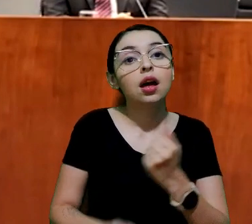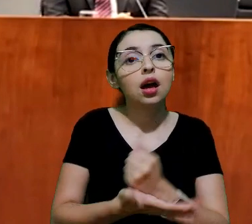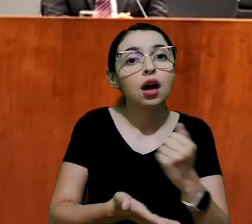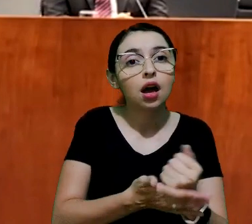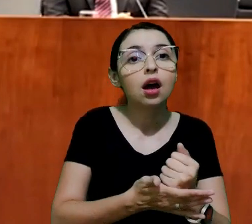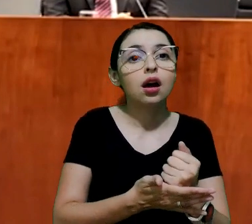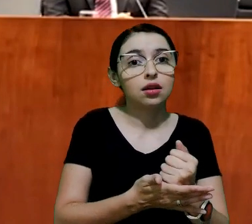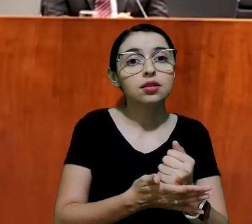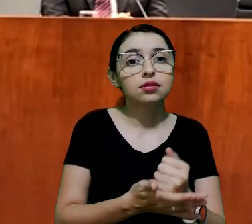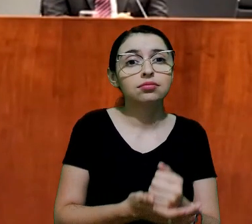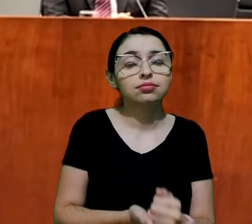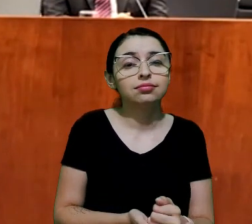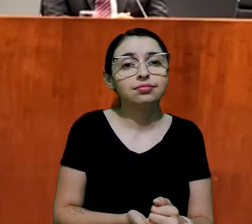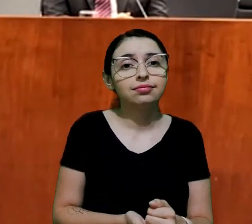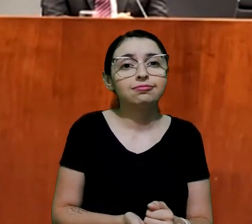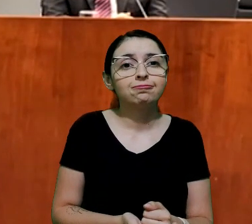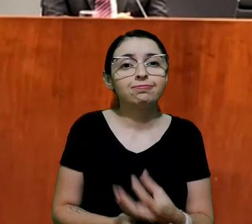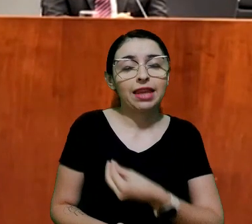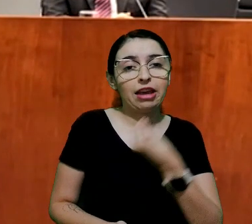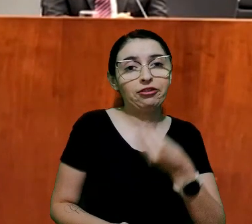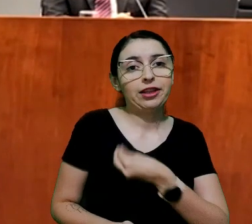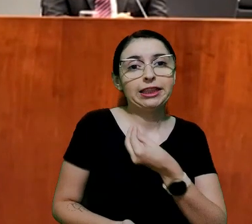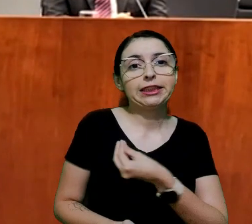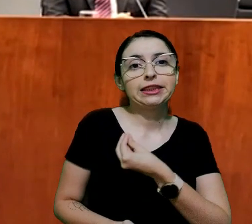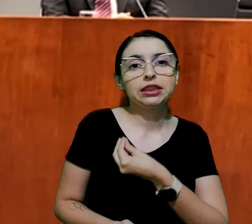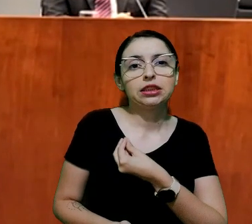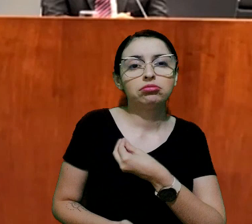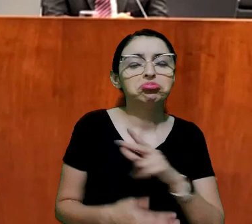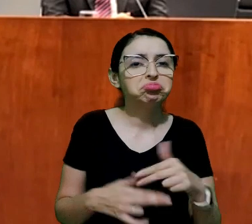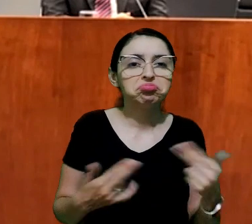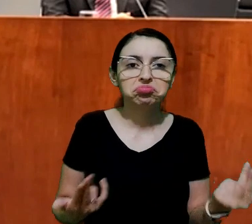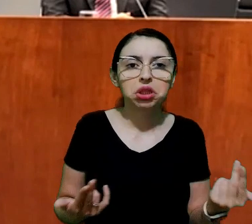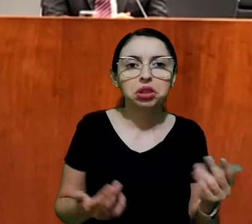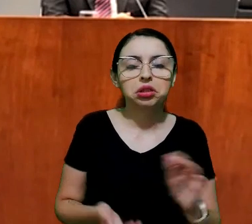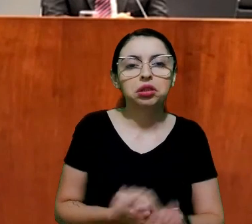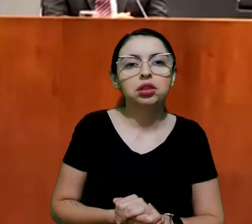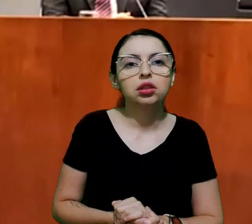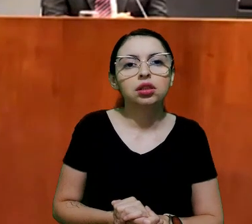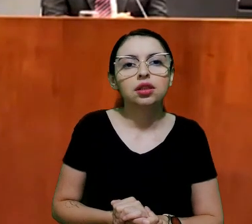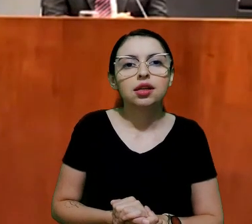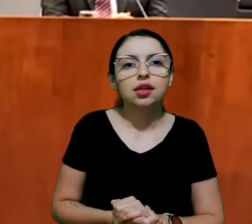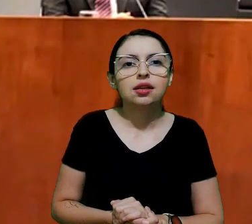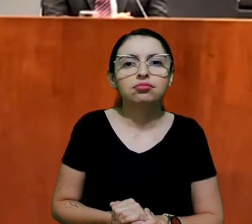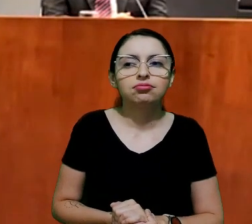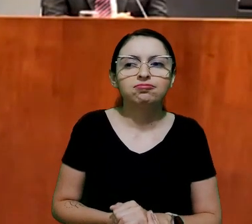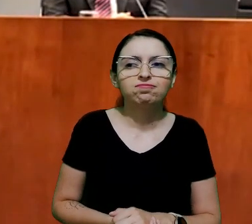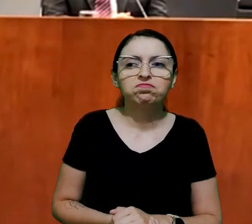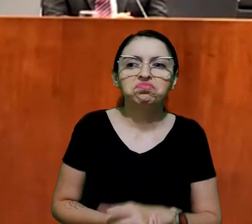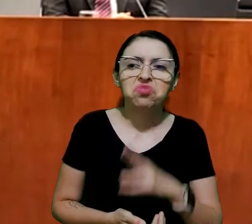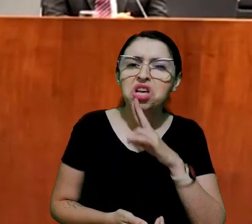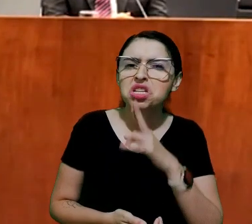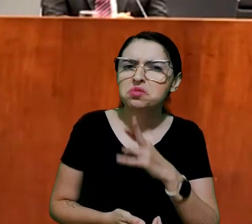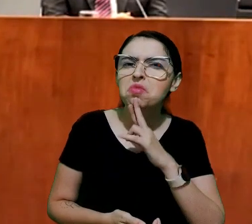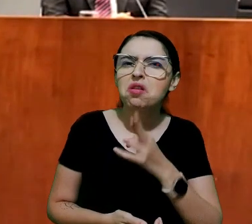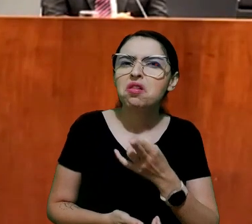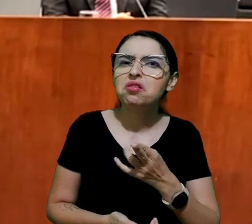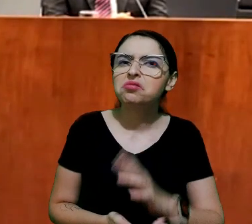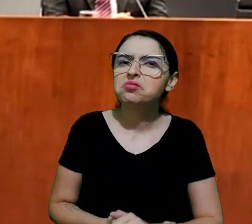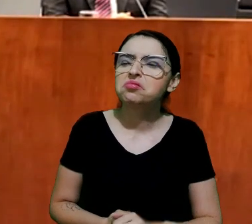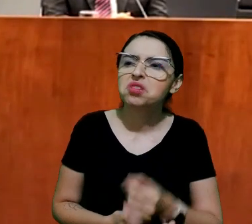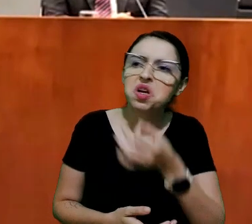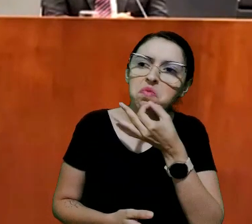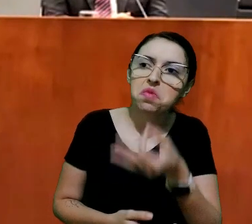tem por objeto a vida comum. Há de se questionar sobre se